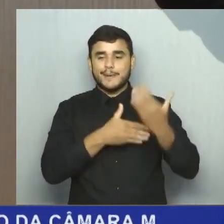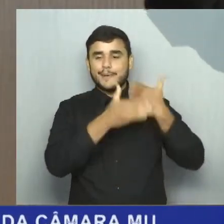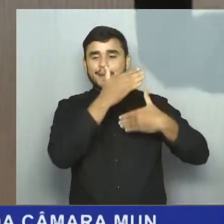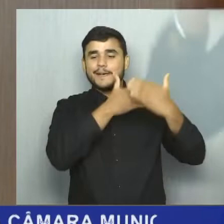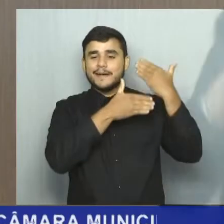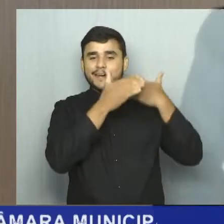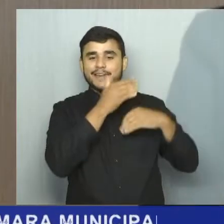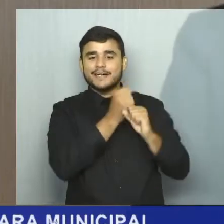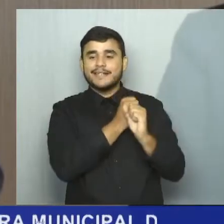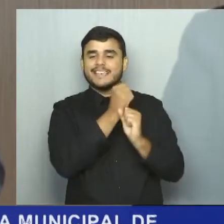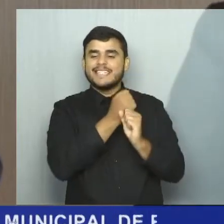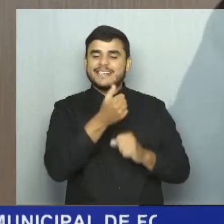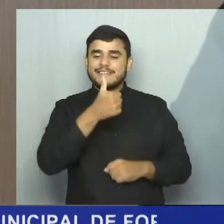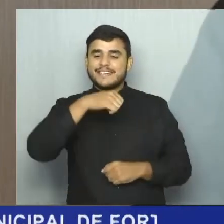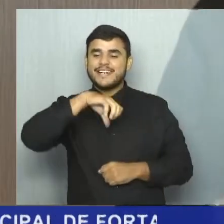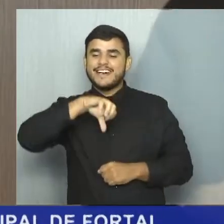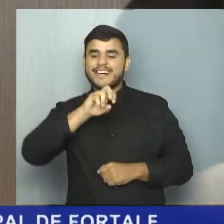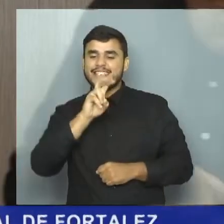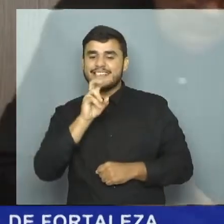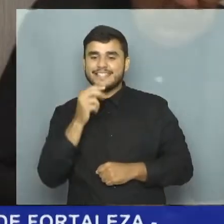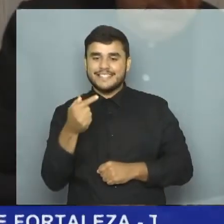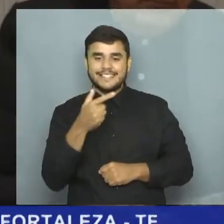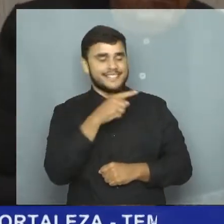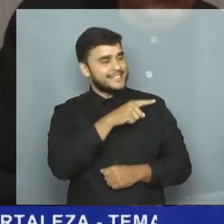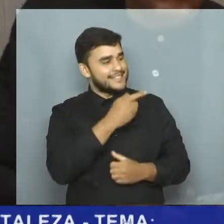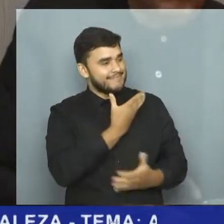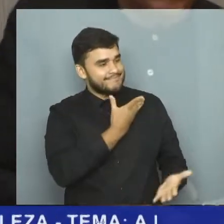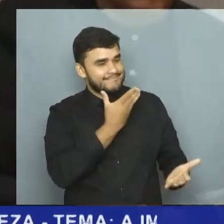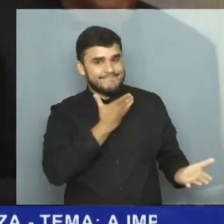longínquos 57, meu amigo, irmão Antônio Henrique.